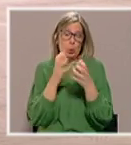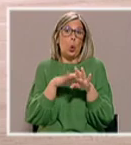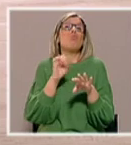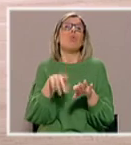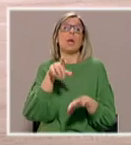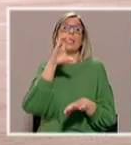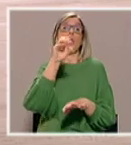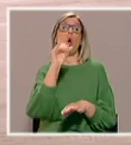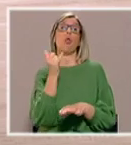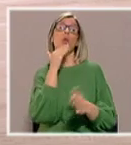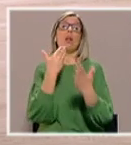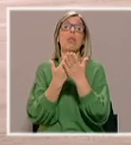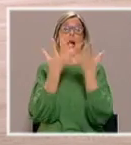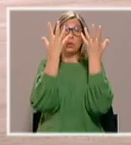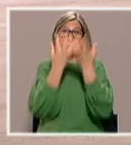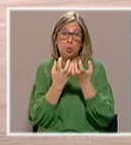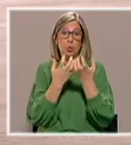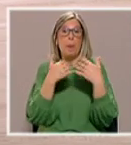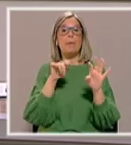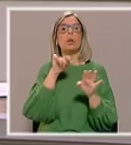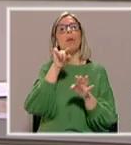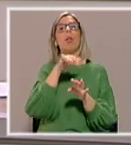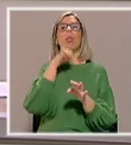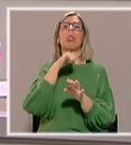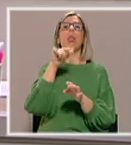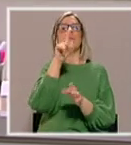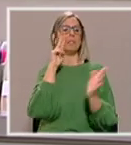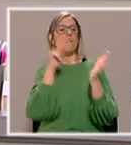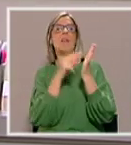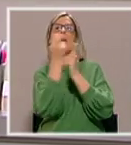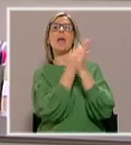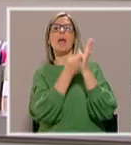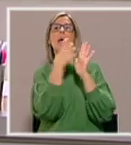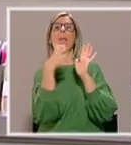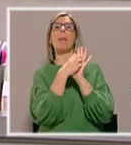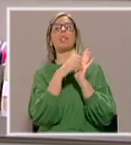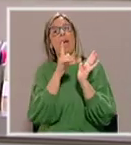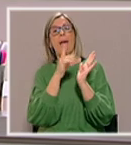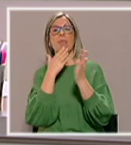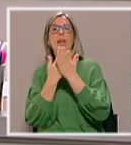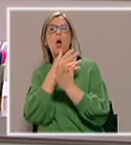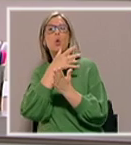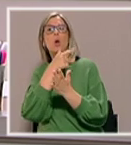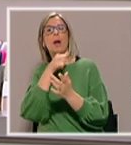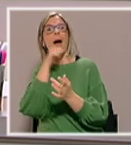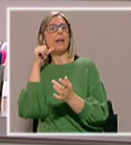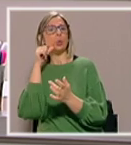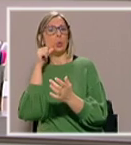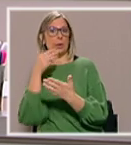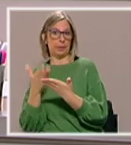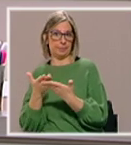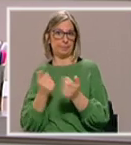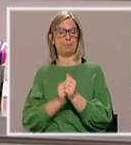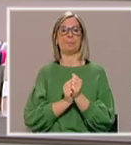presença de dióxido de carbono, mas normalmente nas imagens que vocês vão ver aqui representa-se por azul. O sangue arterial, vamos então ver,